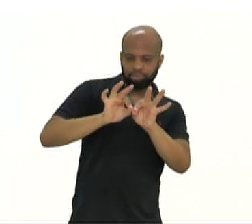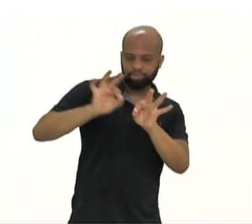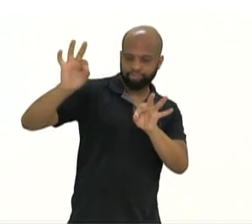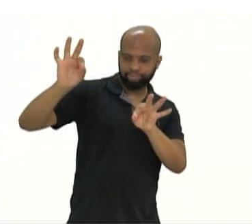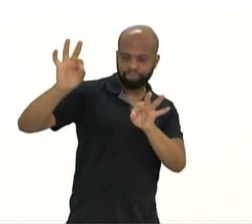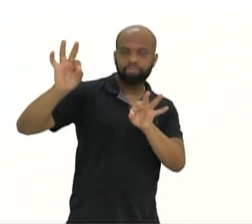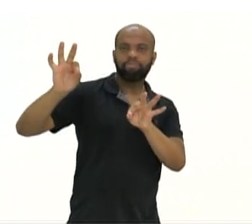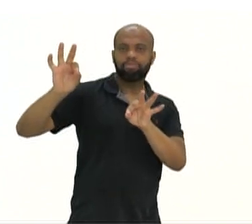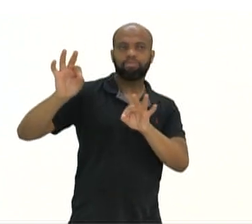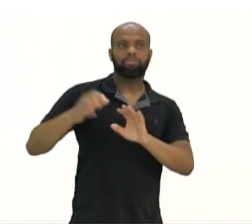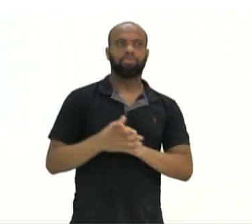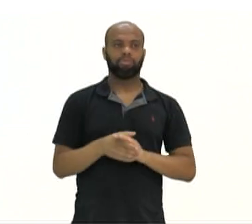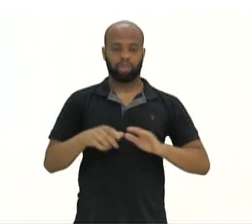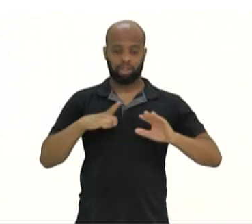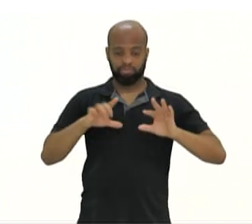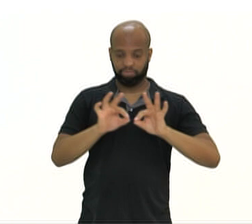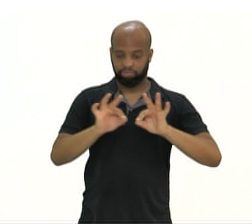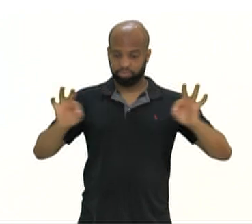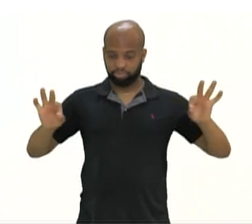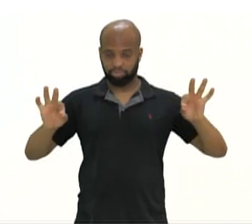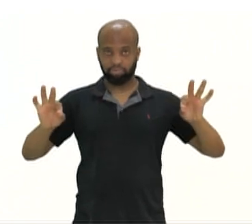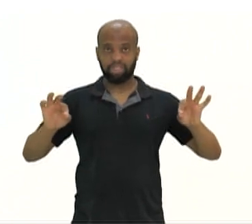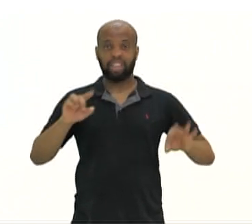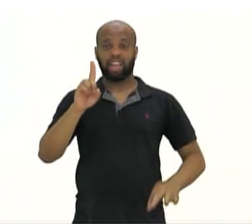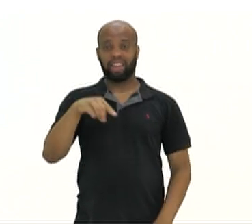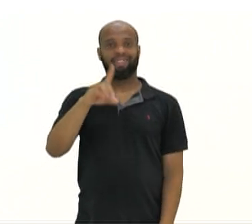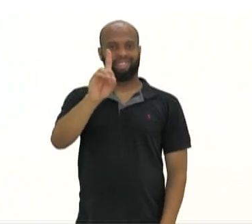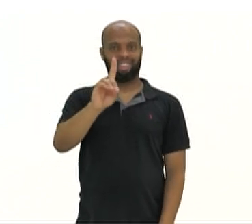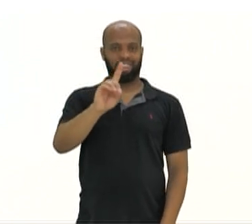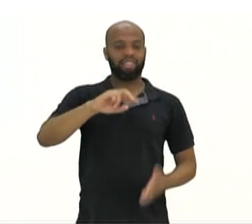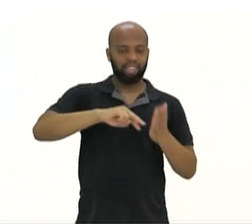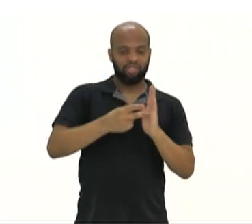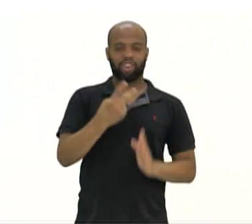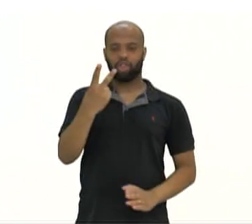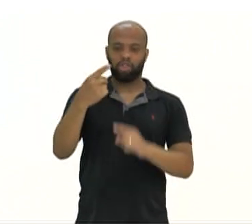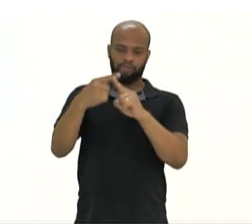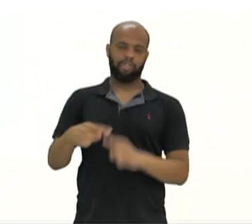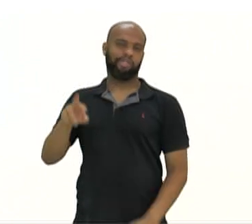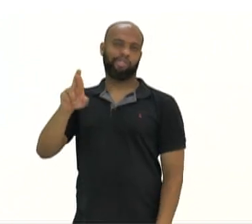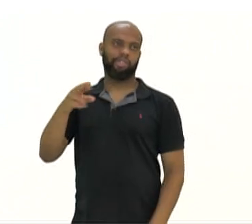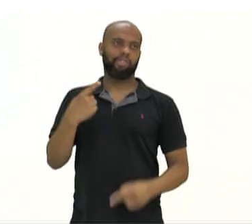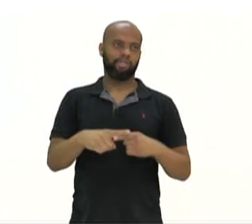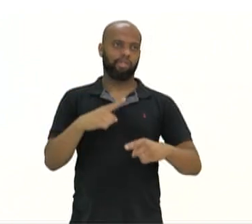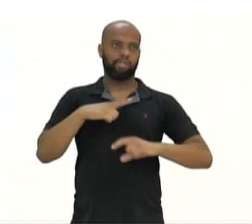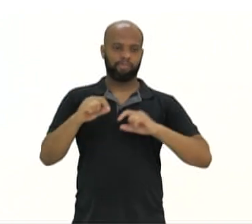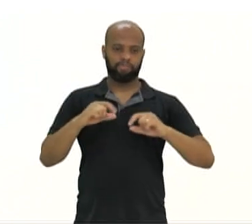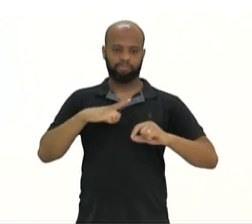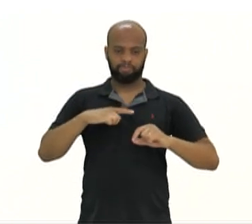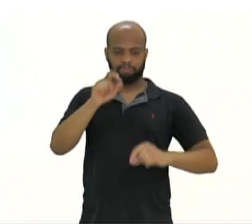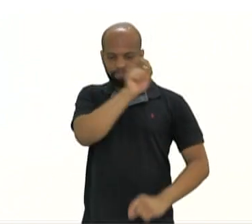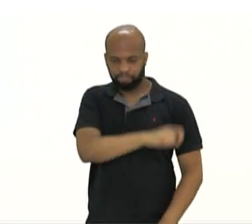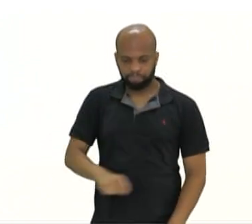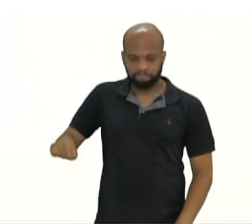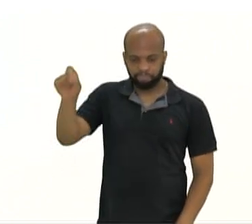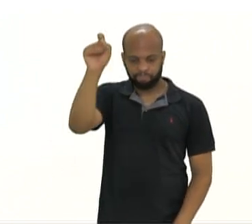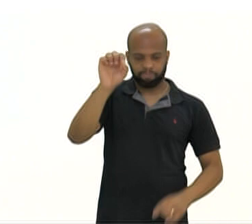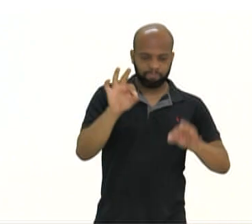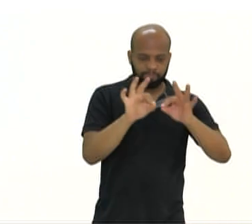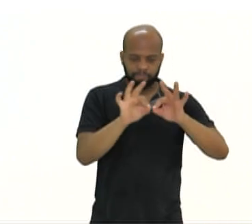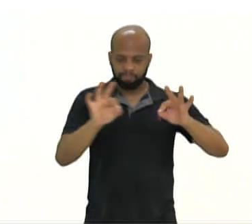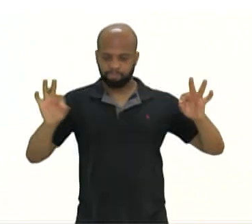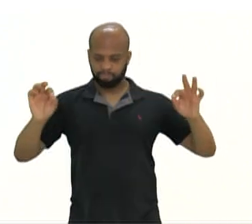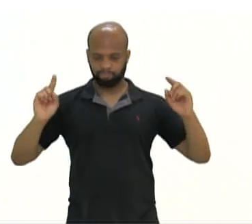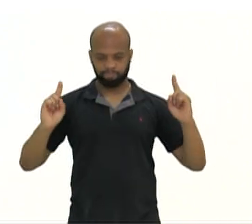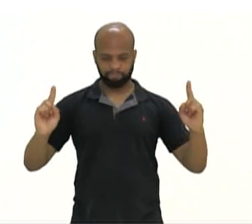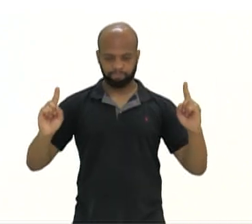até o centro é o raio e o diâmetro é 2 vezes o tamanho do raio, já que ele atravessa de lado a lado,